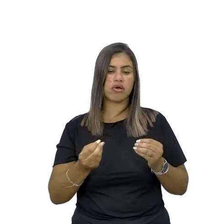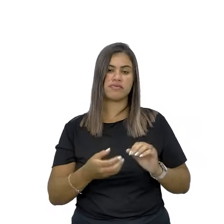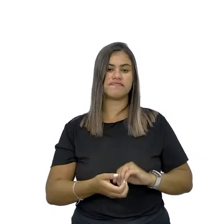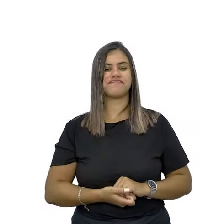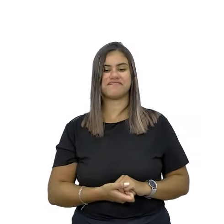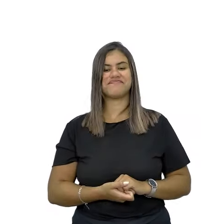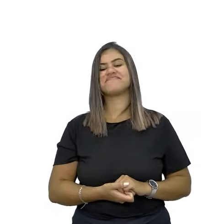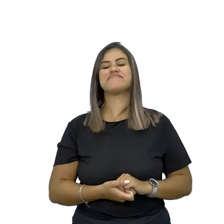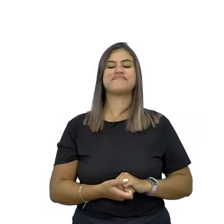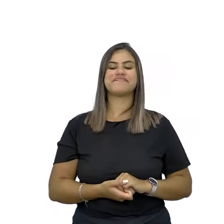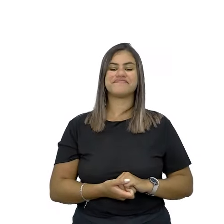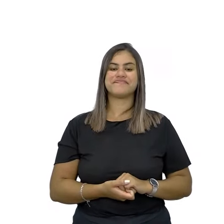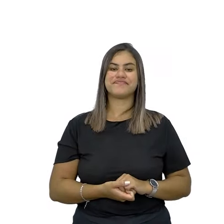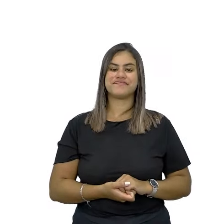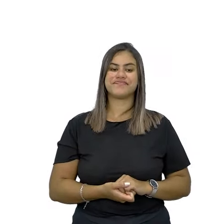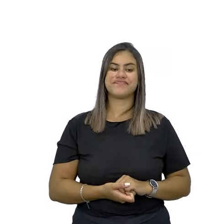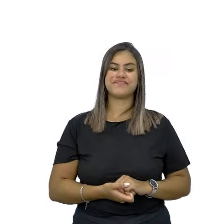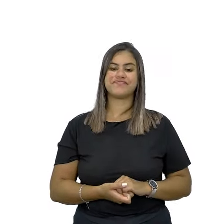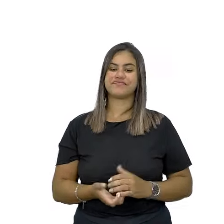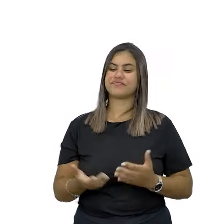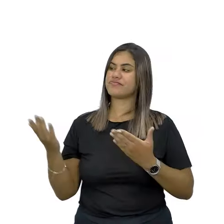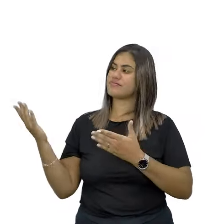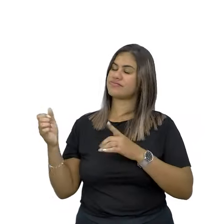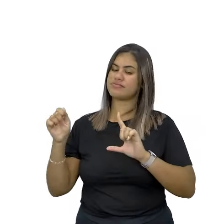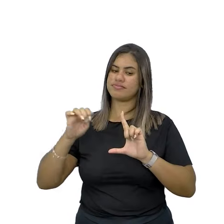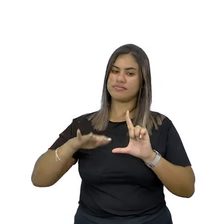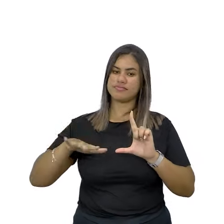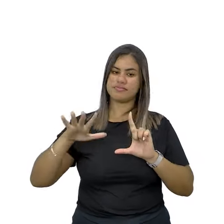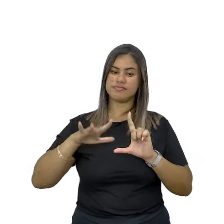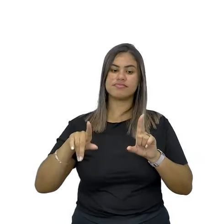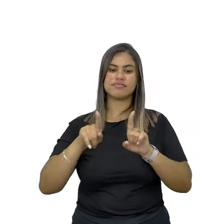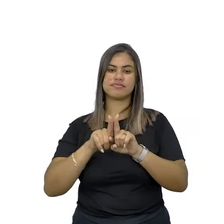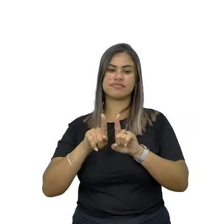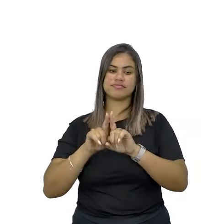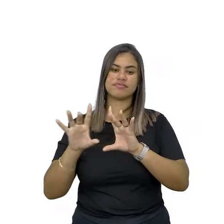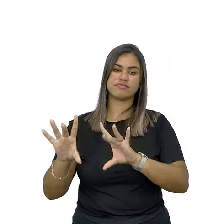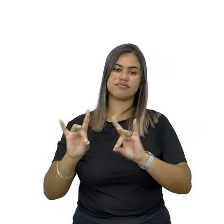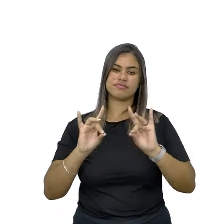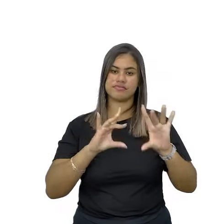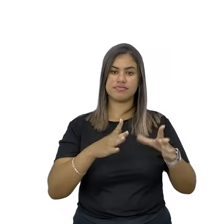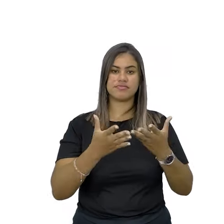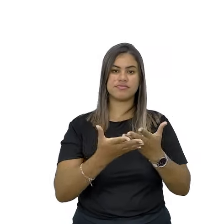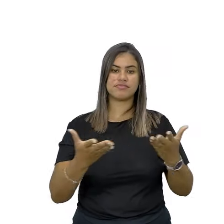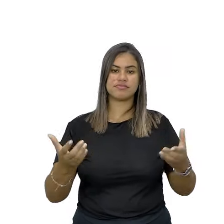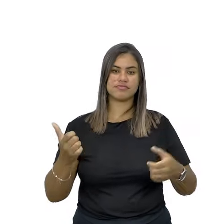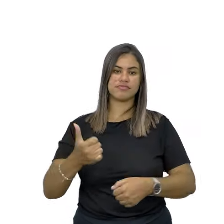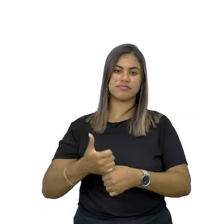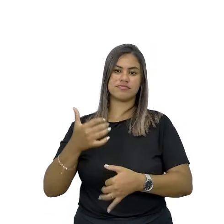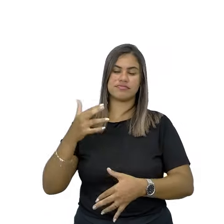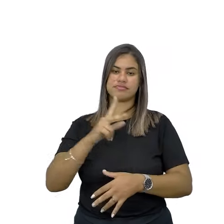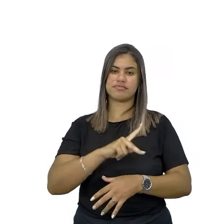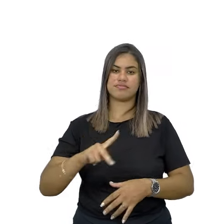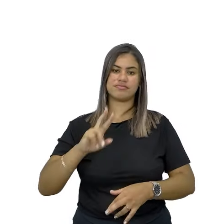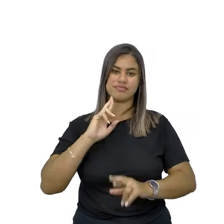gente como foi. Tá aí o QR Code e o link para a participação do